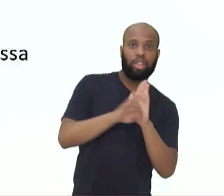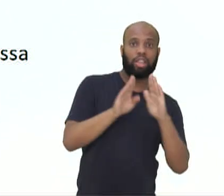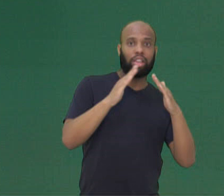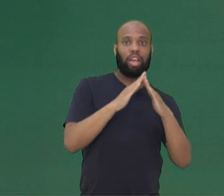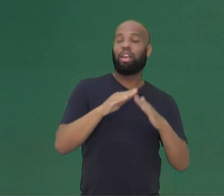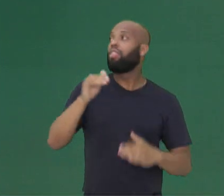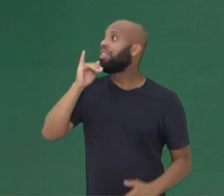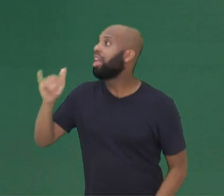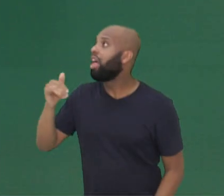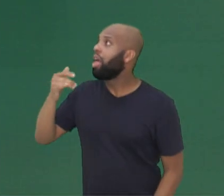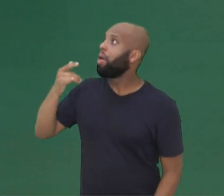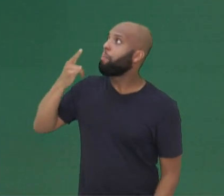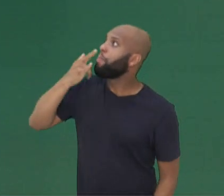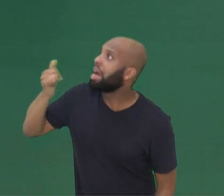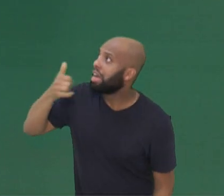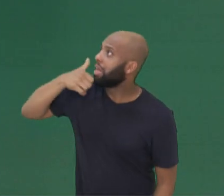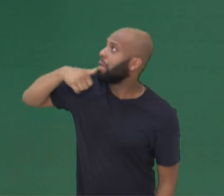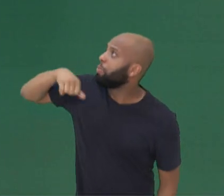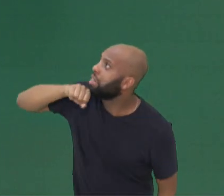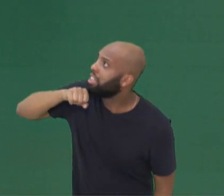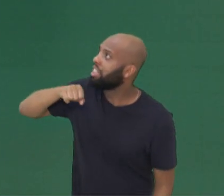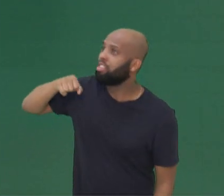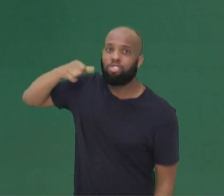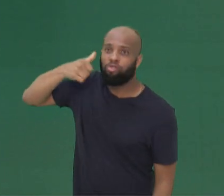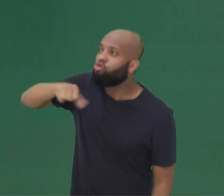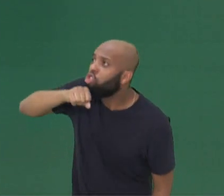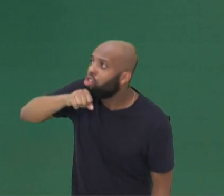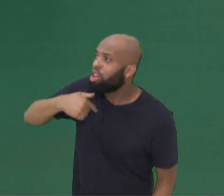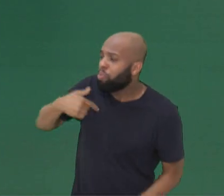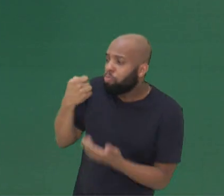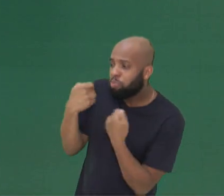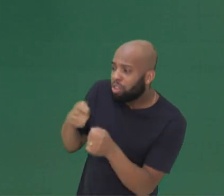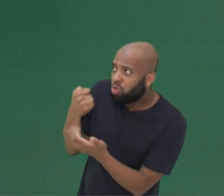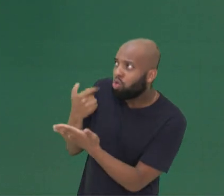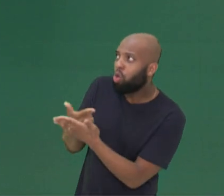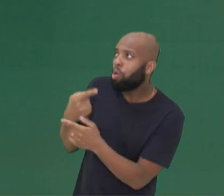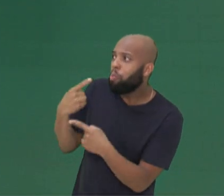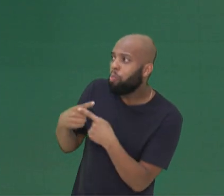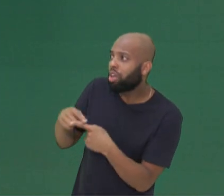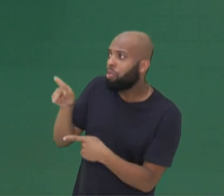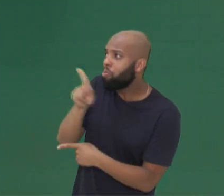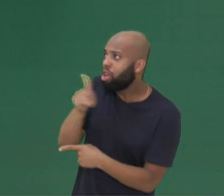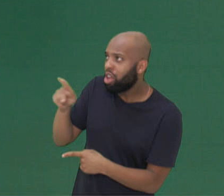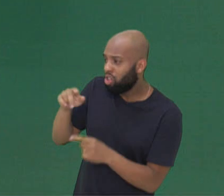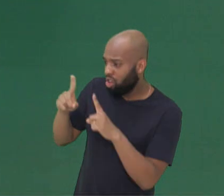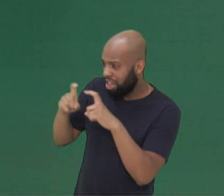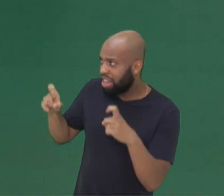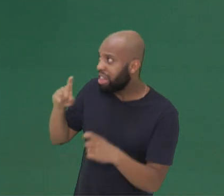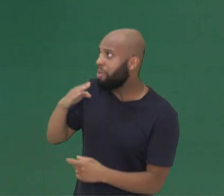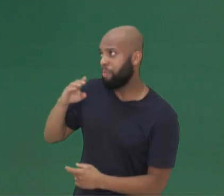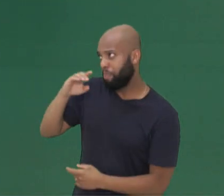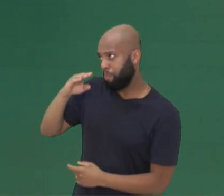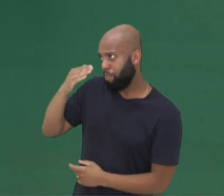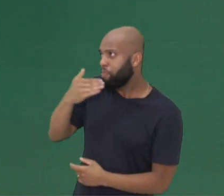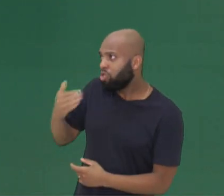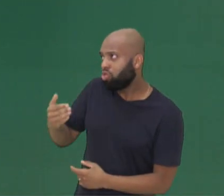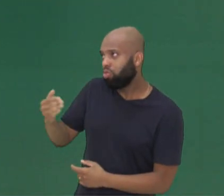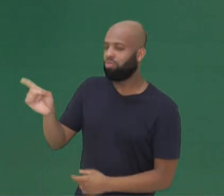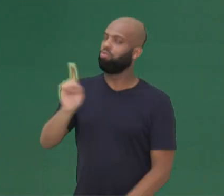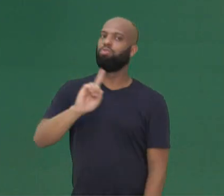mãe, pai, vó, eu tenho que comprar esse material para fazer um fóssil porque o professor de ciências Fabiano pediu. Não é